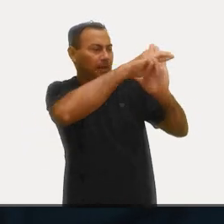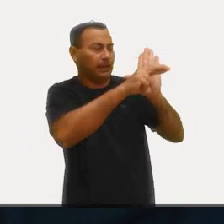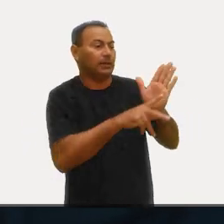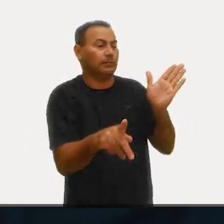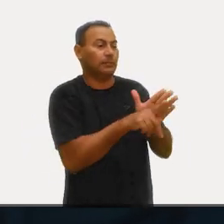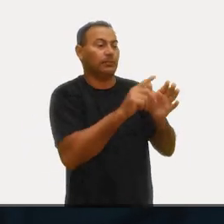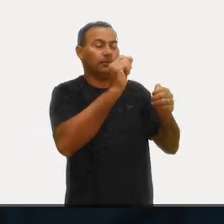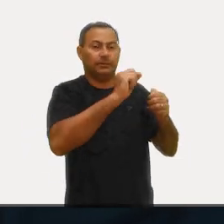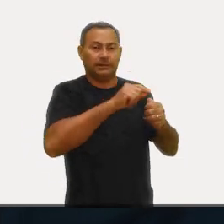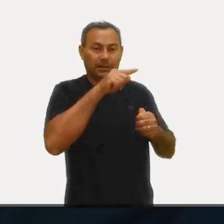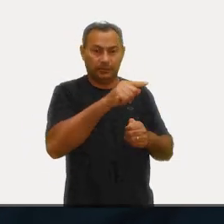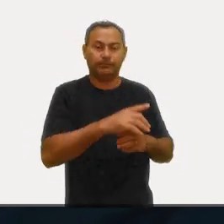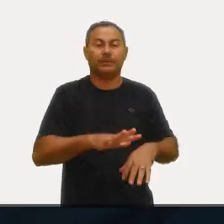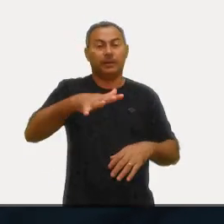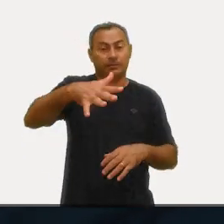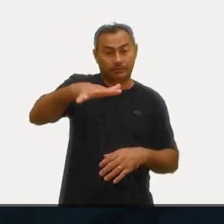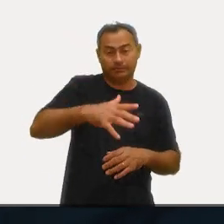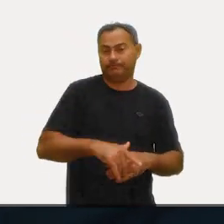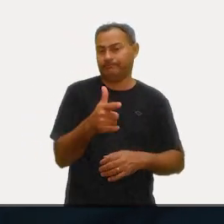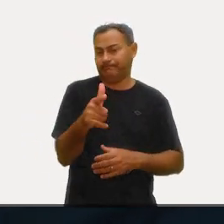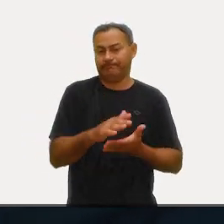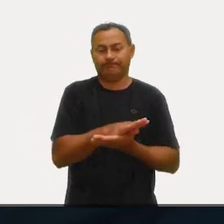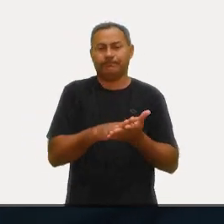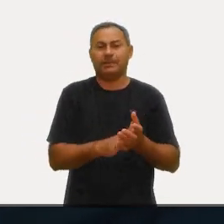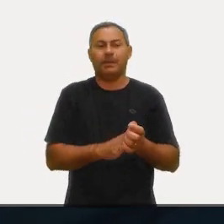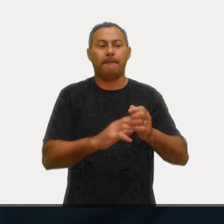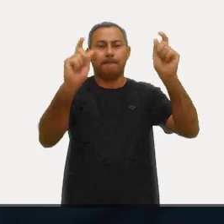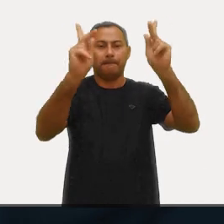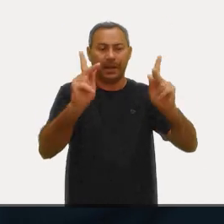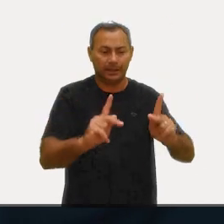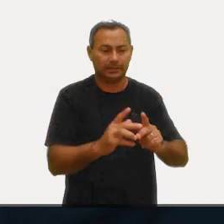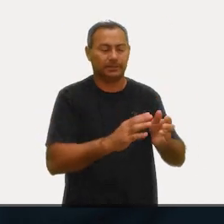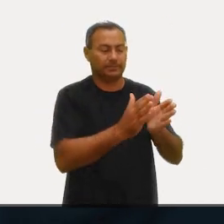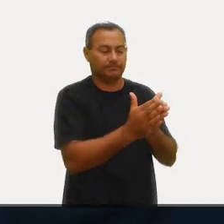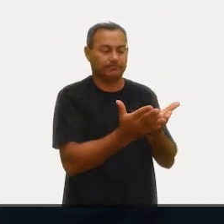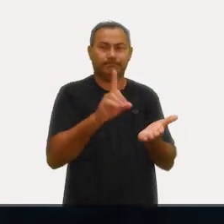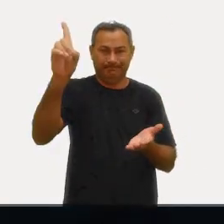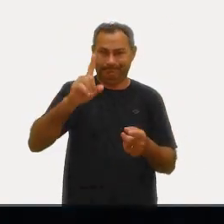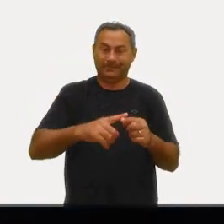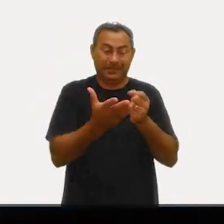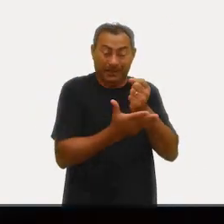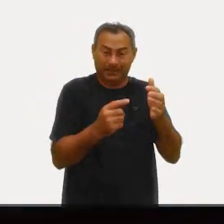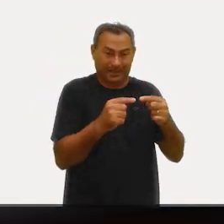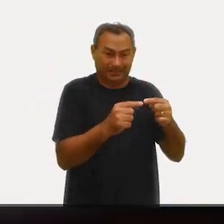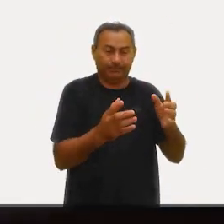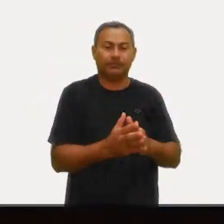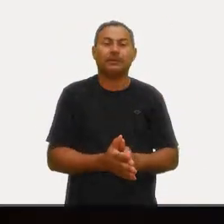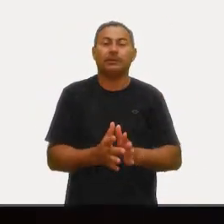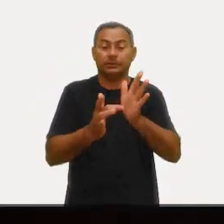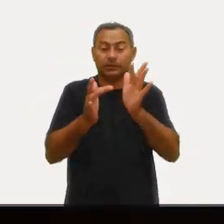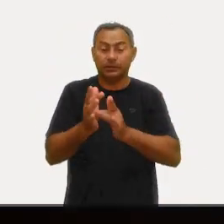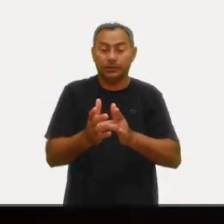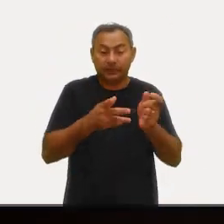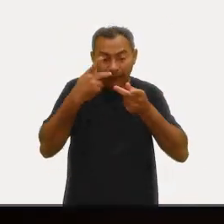em regras que eles próprios criaram, que muitas vezes não tinham nem sequer base nas Escrituras. Jesus ensinou que a